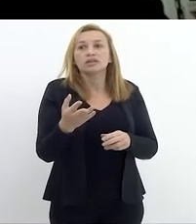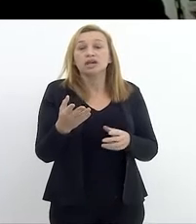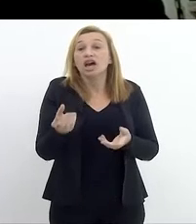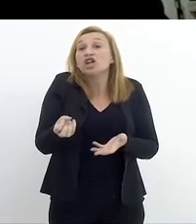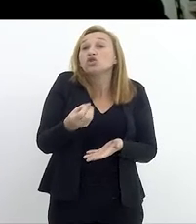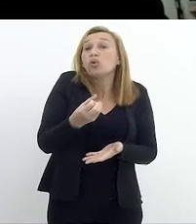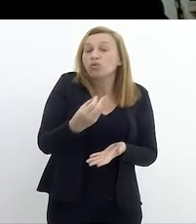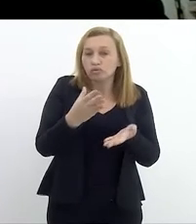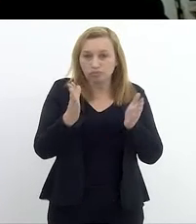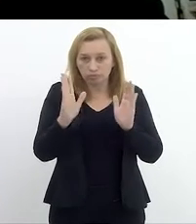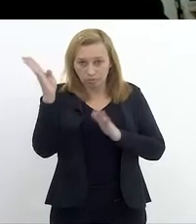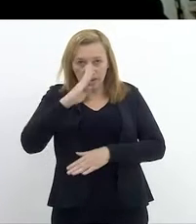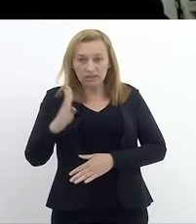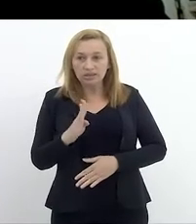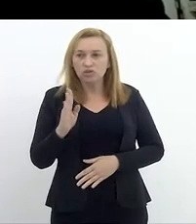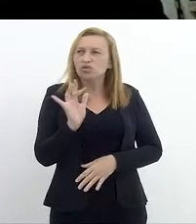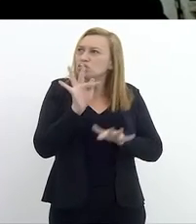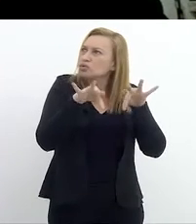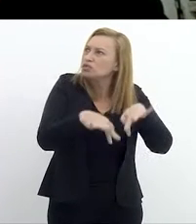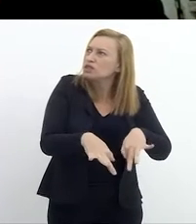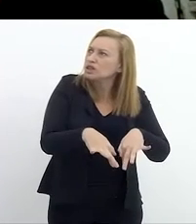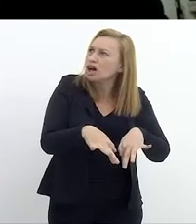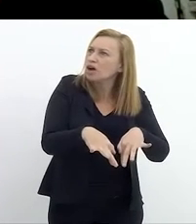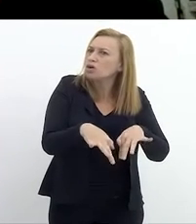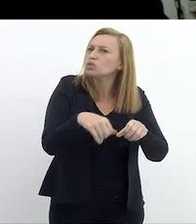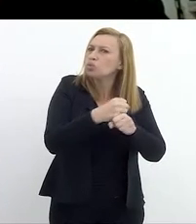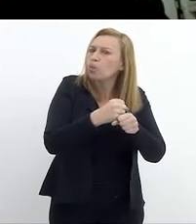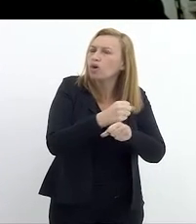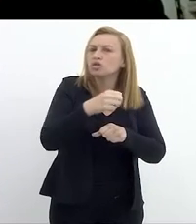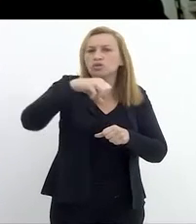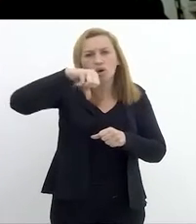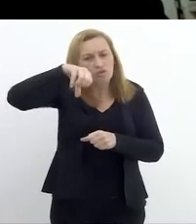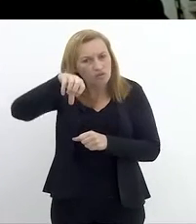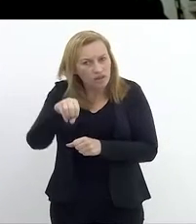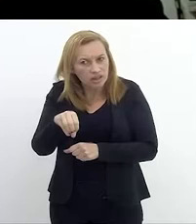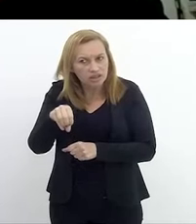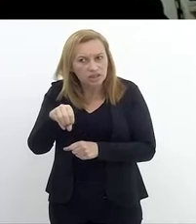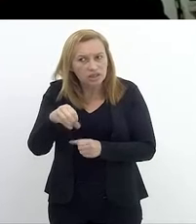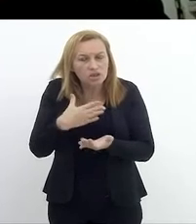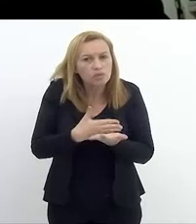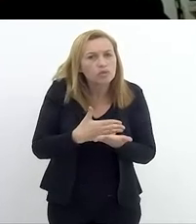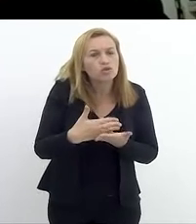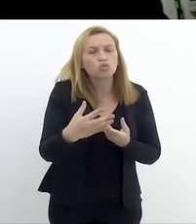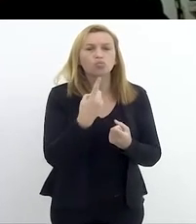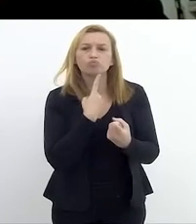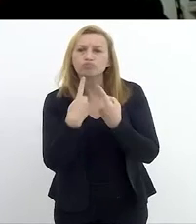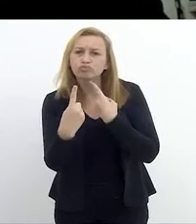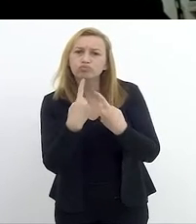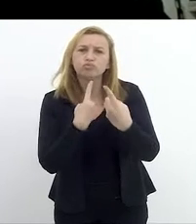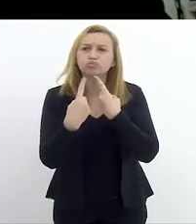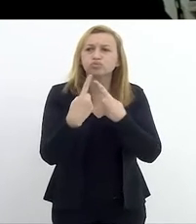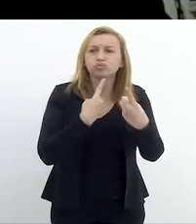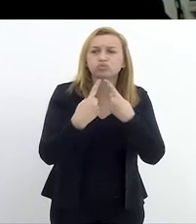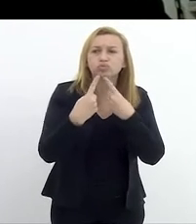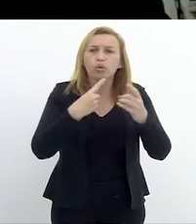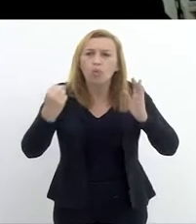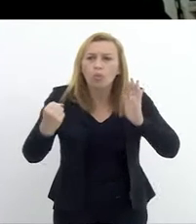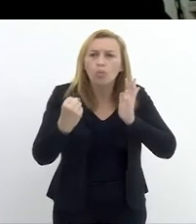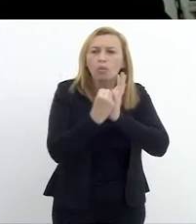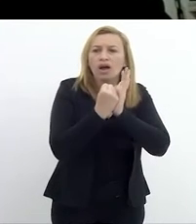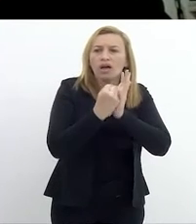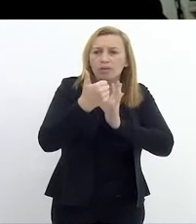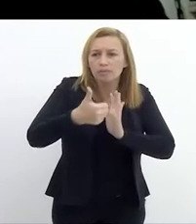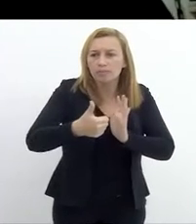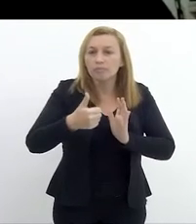inovação, ela é relativamente recente no Brasil. Foi no final da década de 90 que se